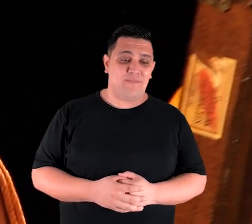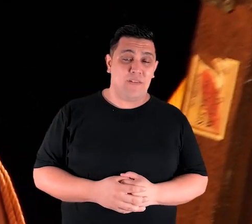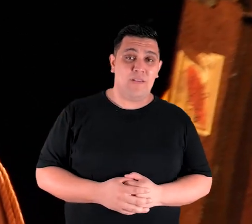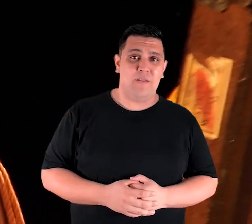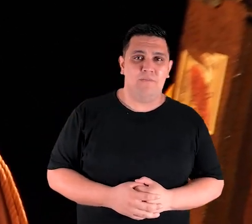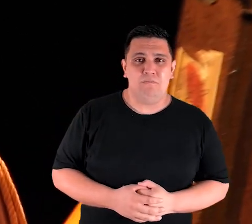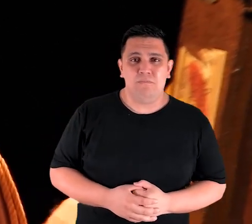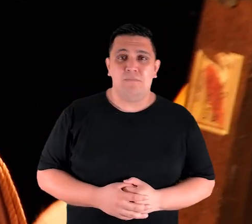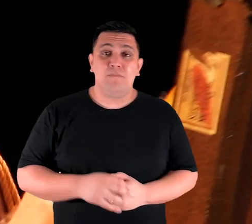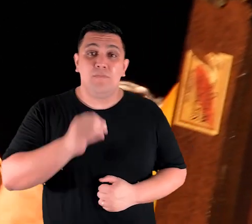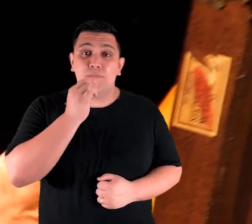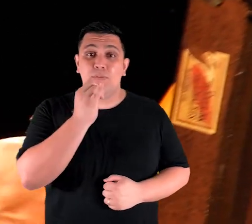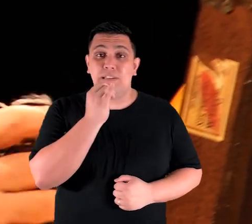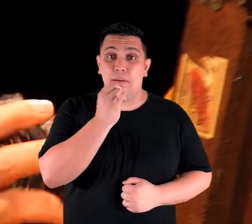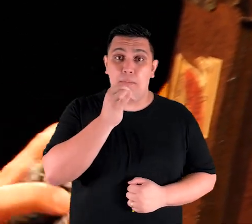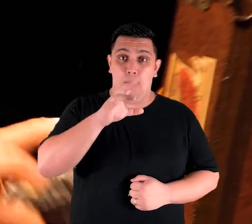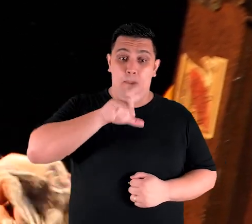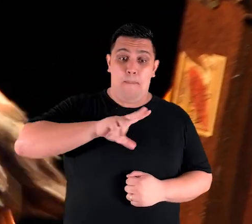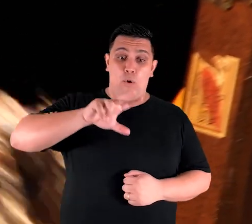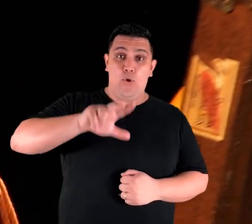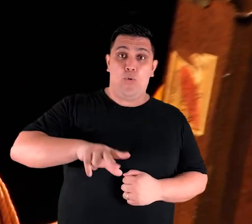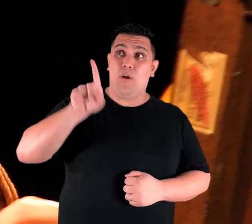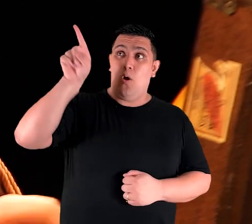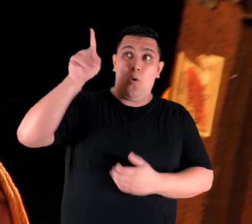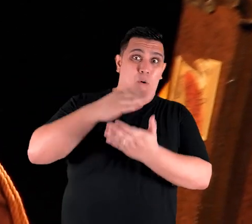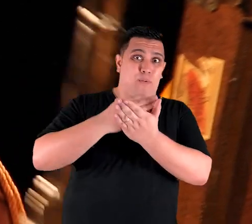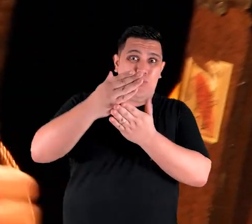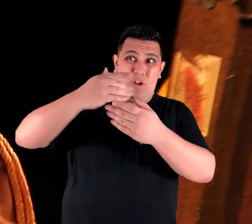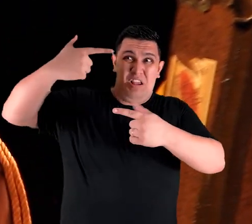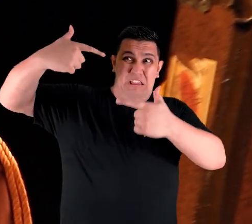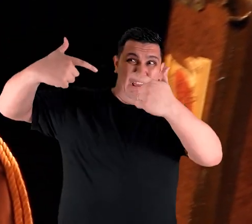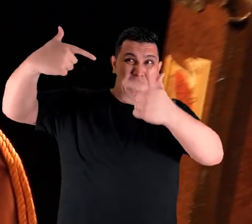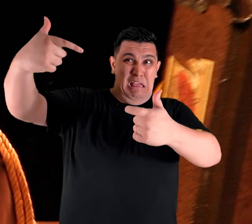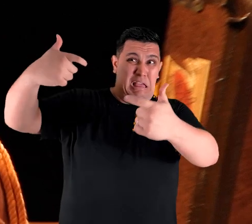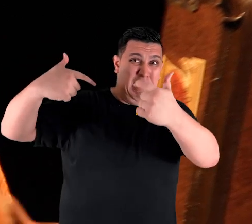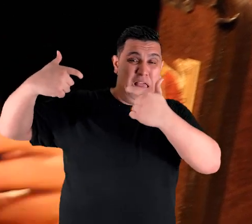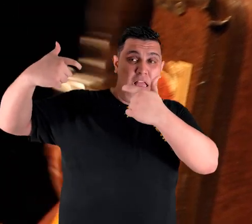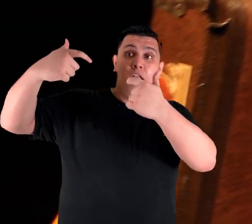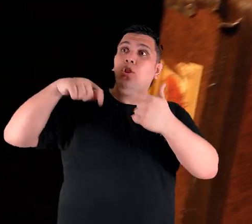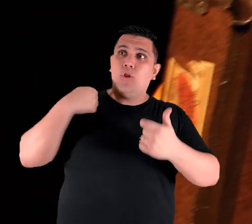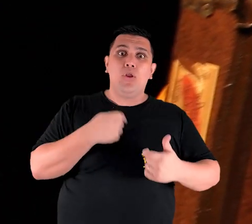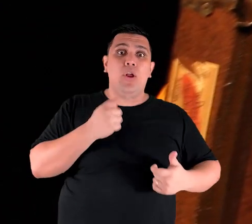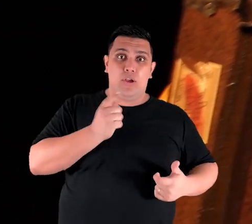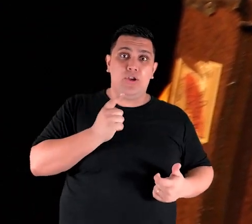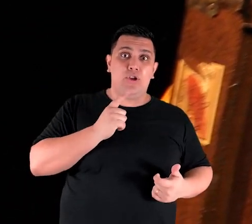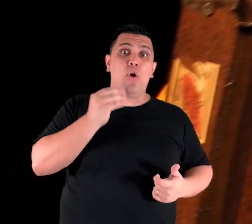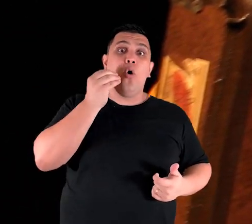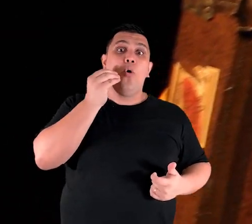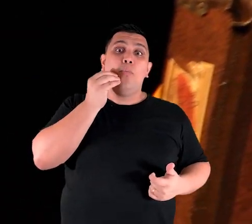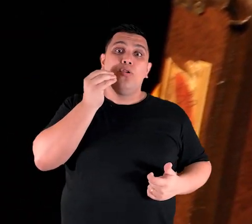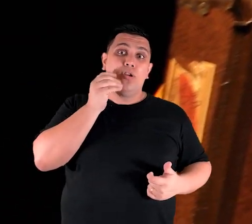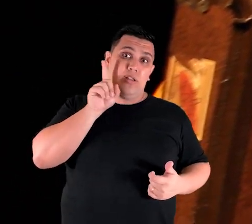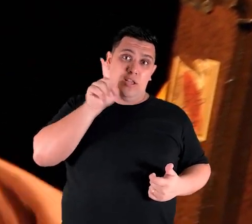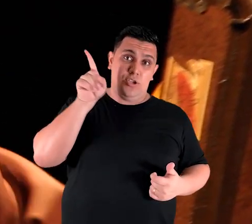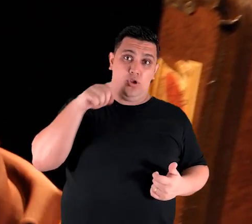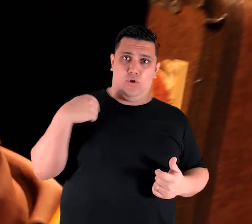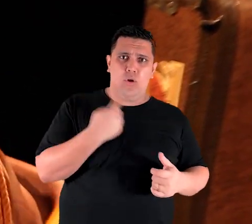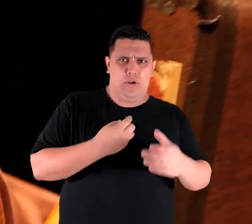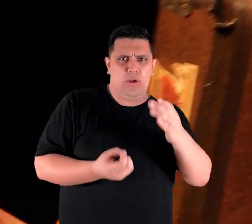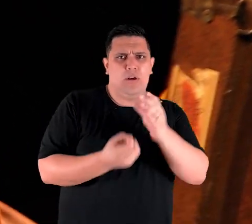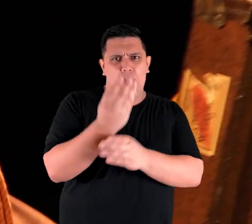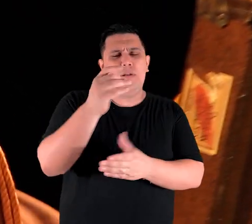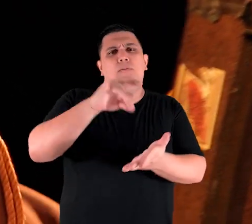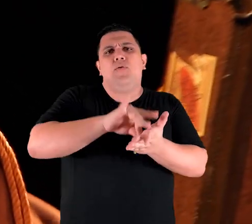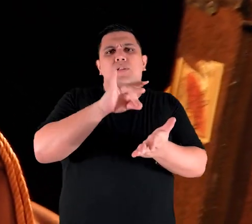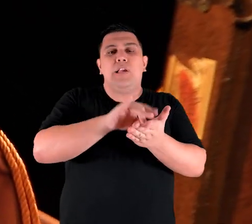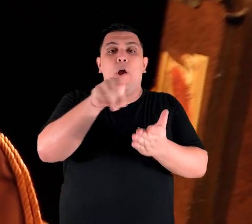Quando Portugal entrou em guerra civil, nós tínhamos ali uma oportunidade. Nós criamos, sim,